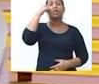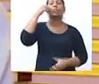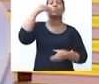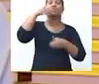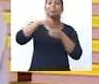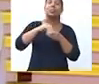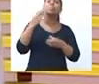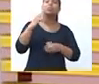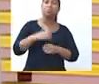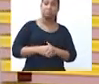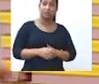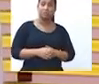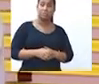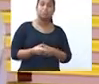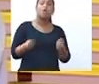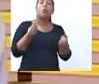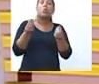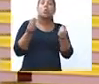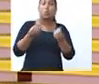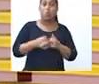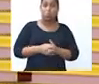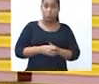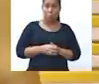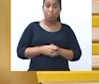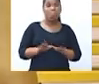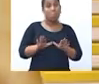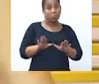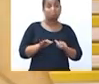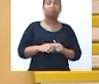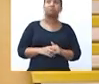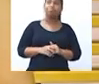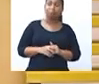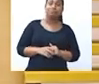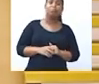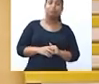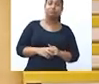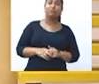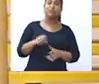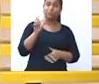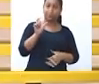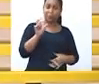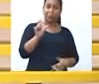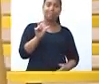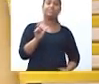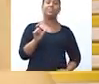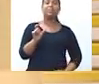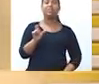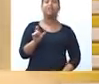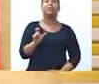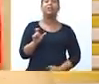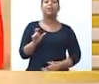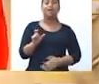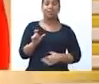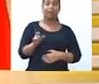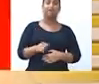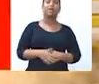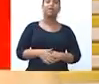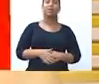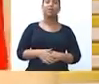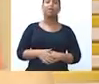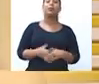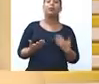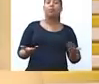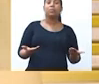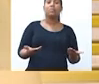as cientistas negras, em que condição elas estão? Tá, aí uma palavrinha, né? É a interseccionalidade, não